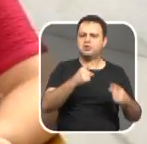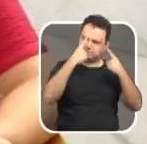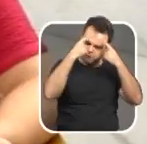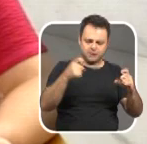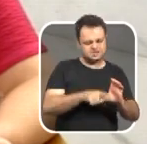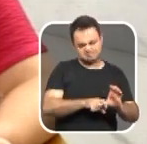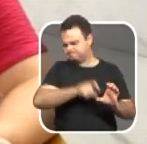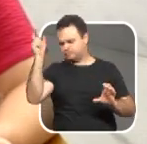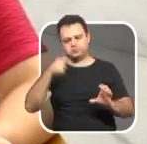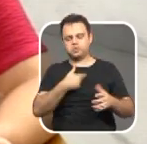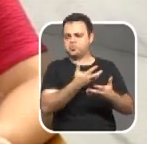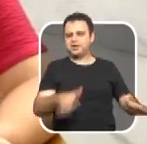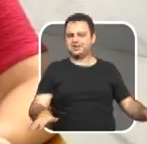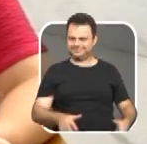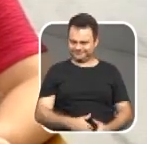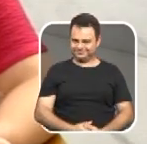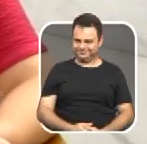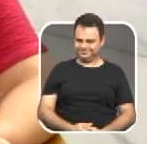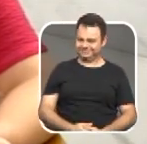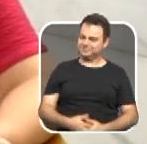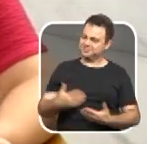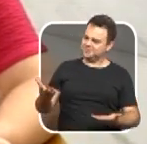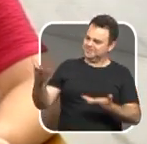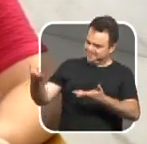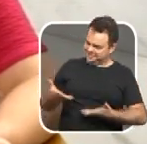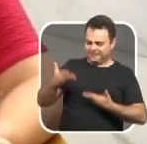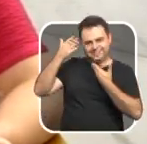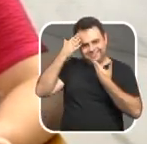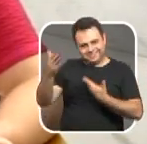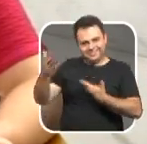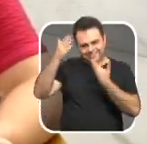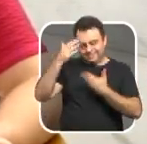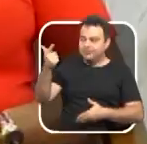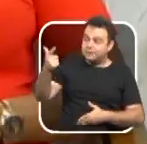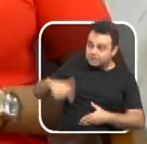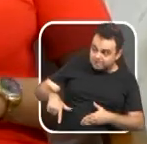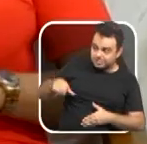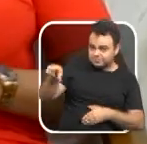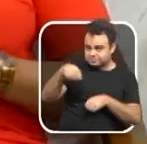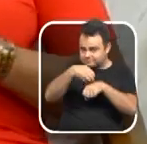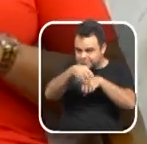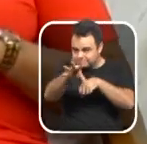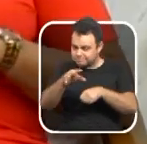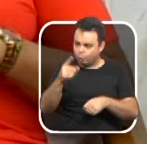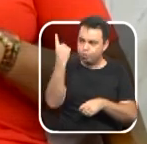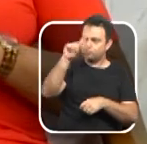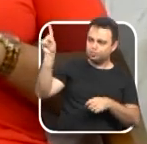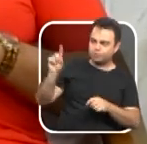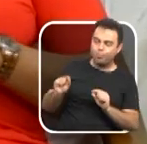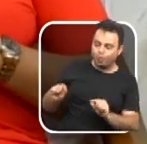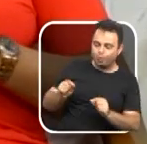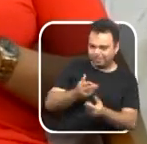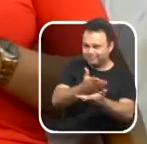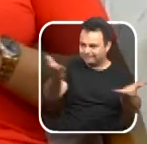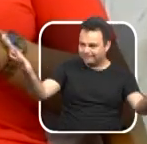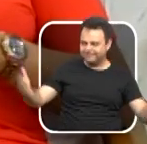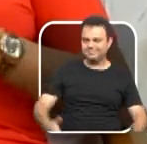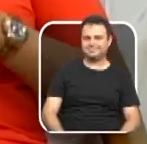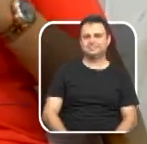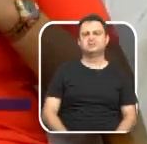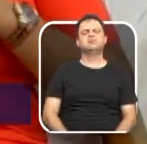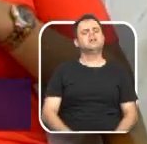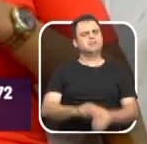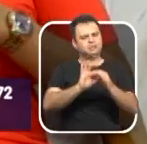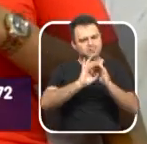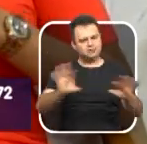pela presença em nosso programa, vereadora. Mais algo que a senhora deseja falar para a população? Olha, eu quero colocar o nosso mandato à